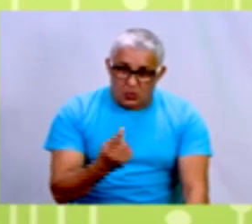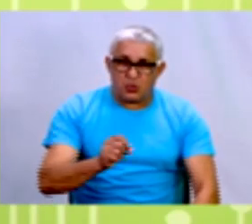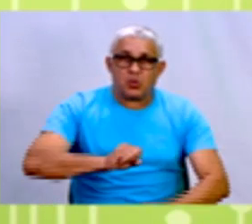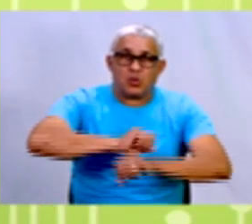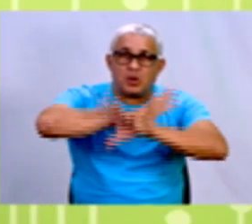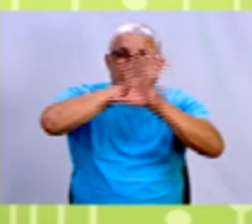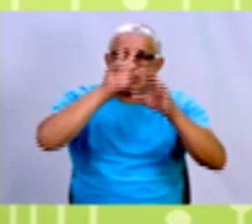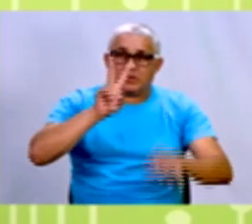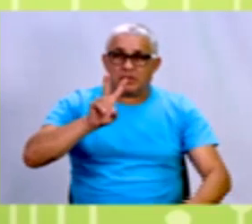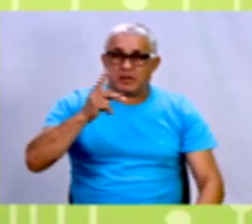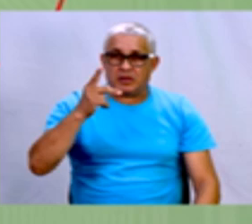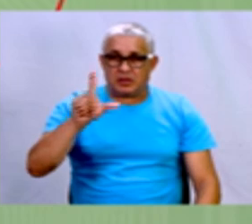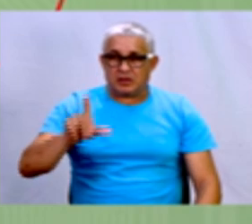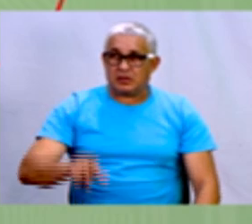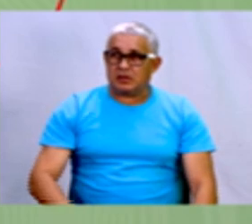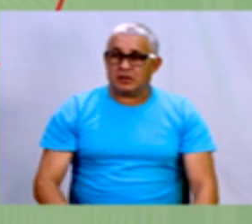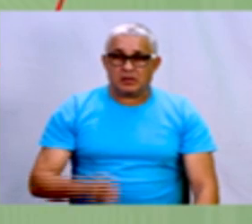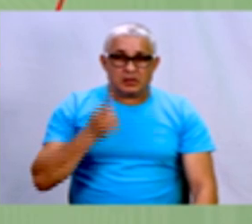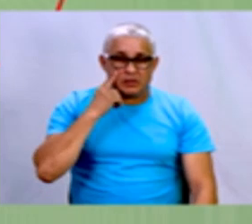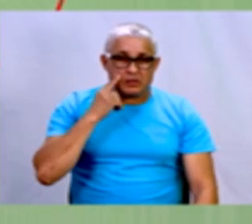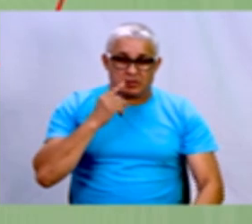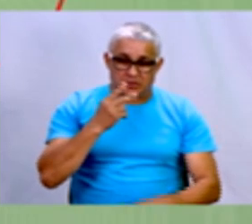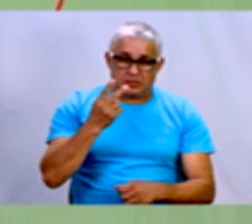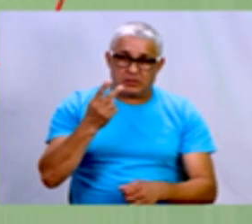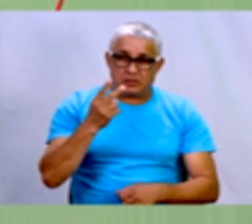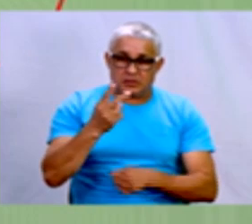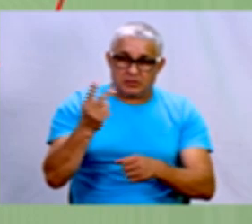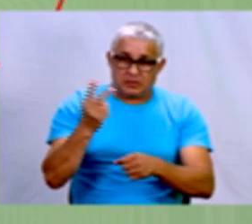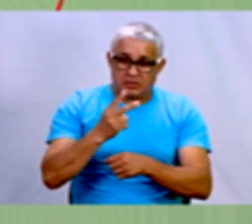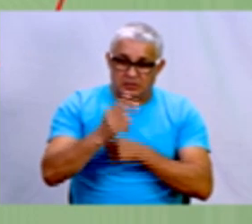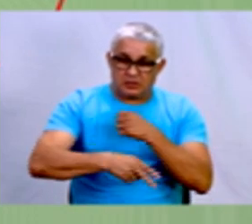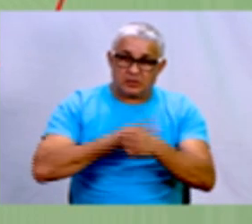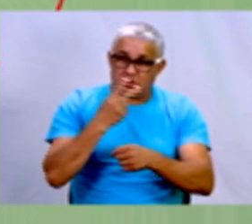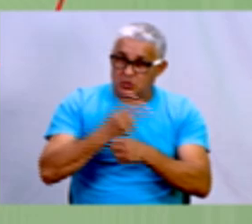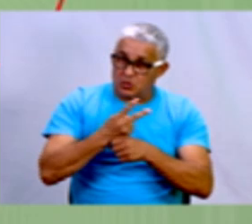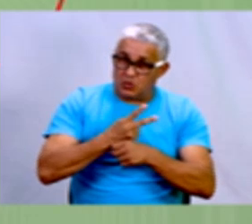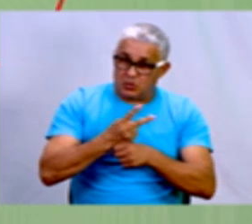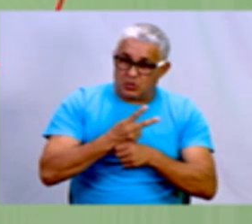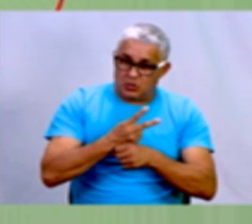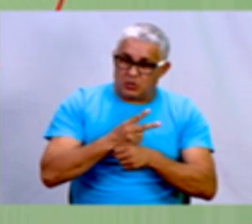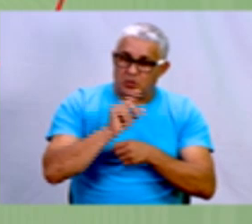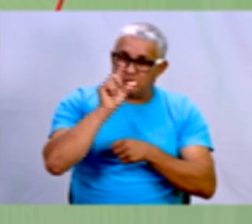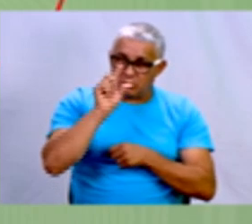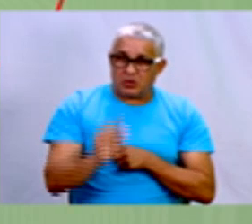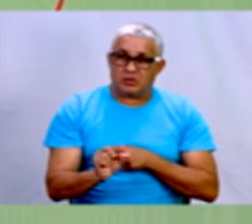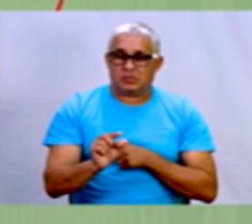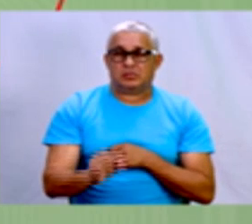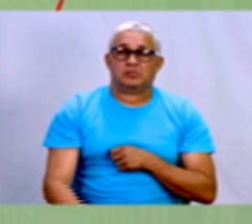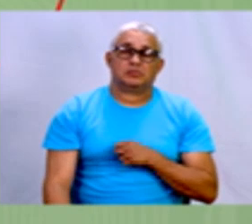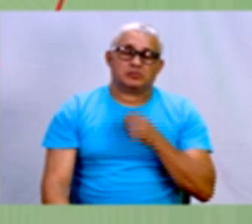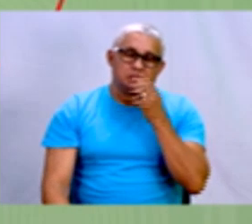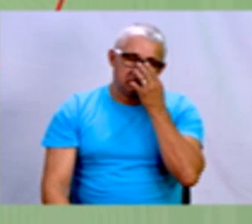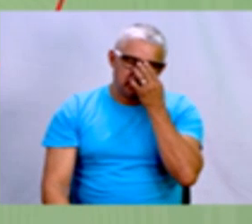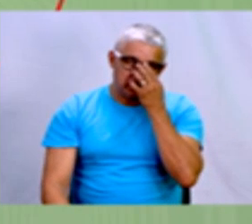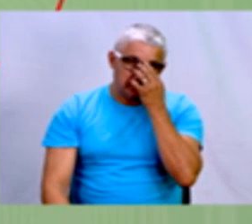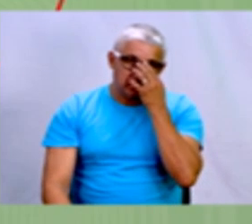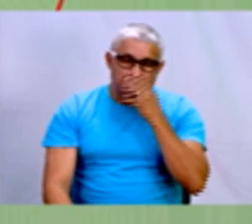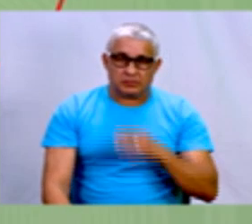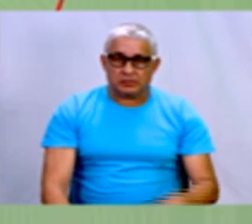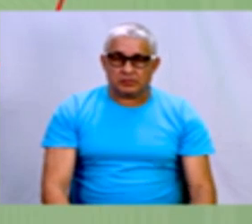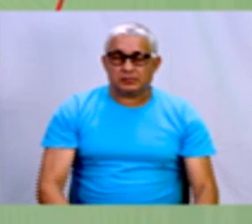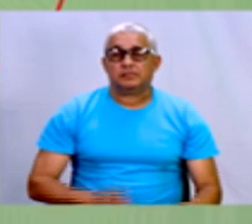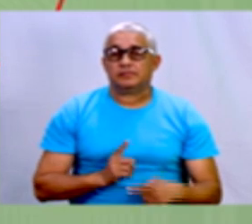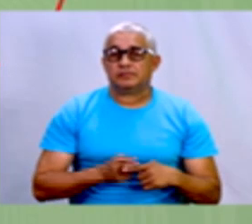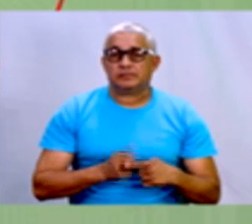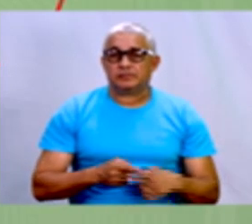presente líquido para vocês. Vocês estão vendo que no segundo ano, aqui, ele deu menos, né? Por